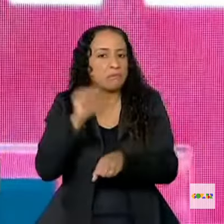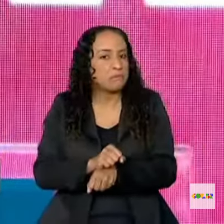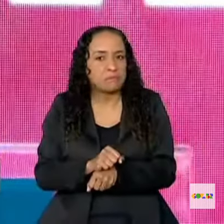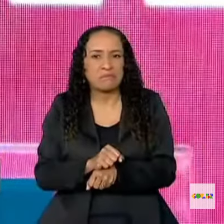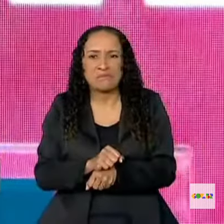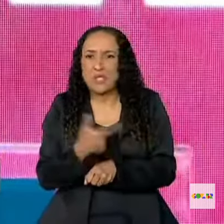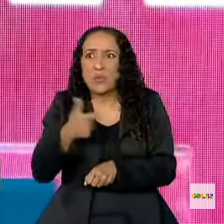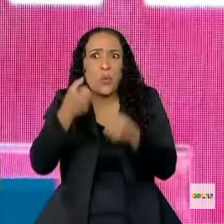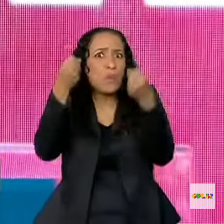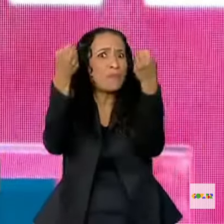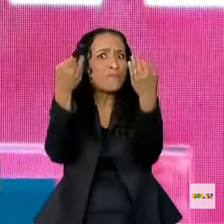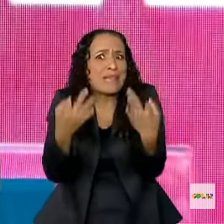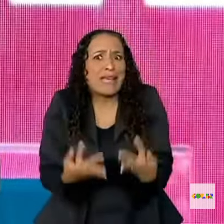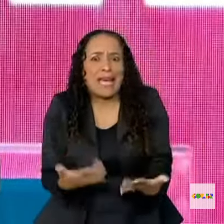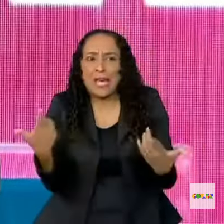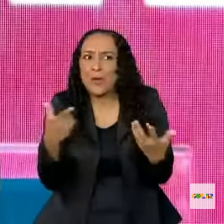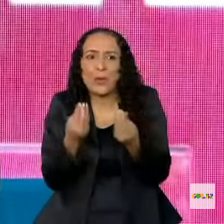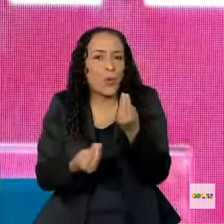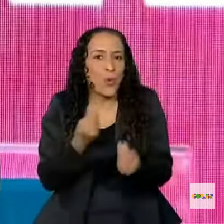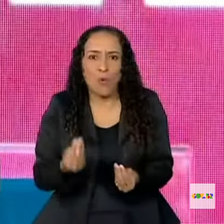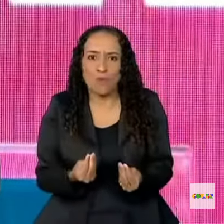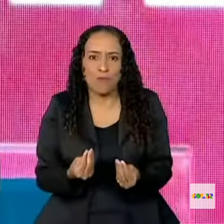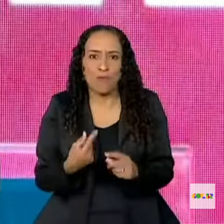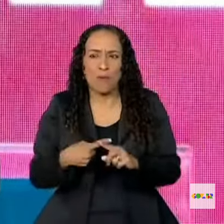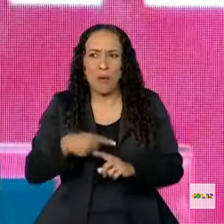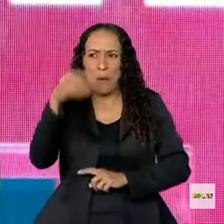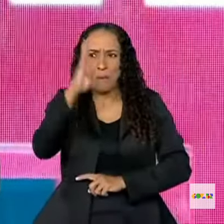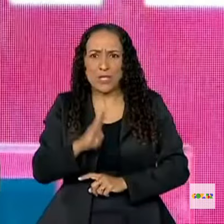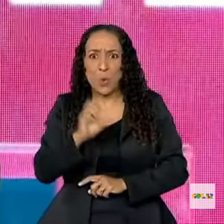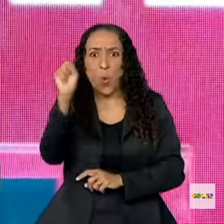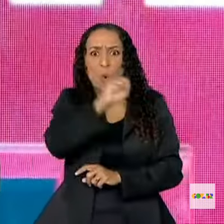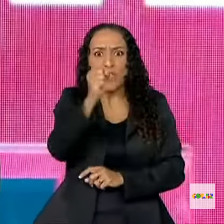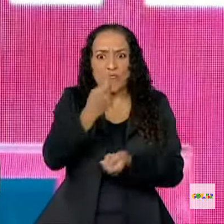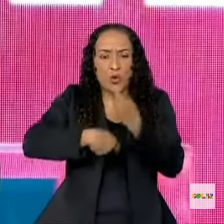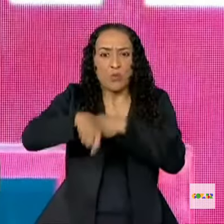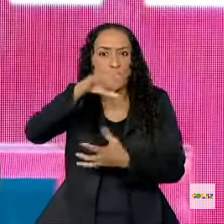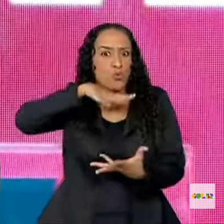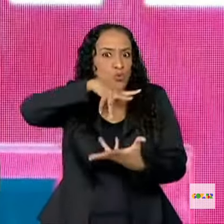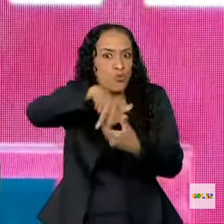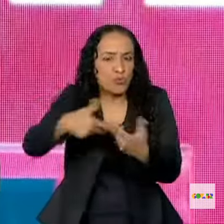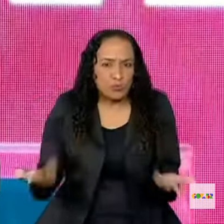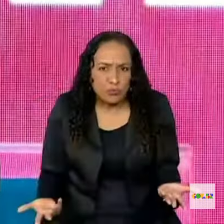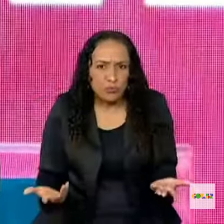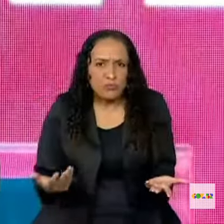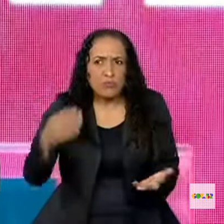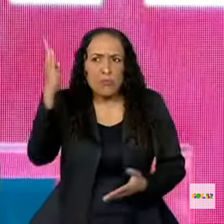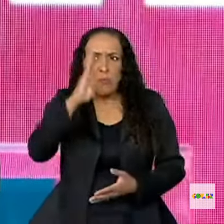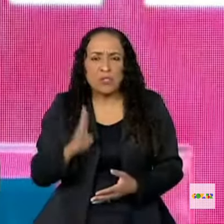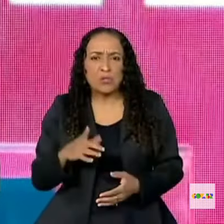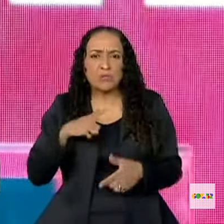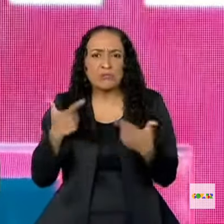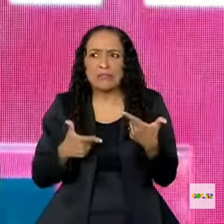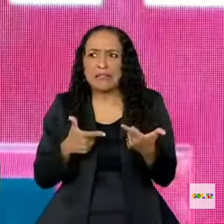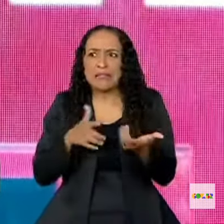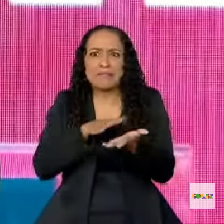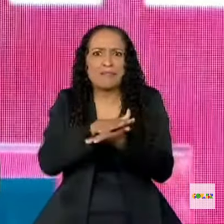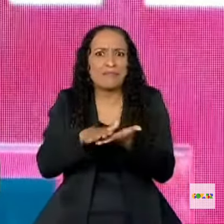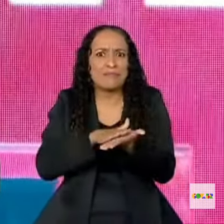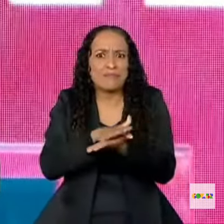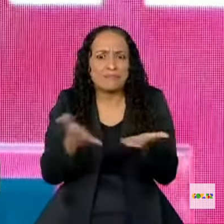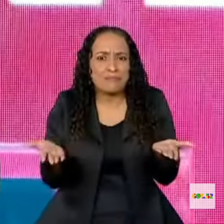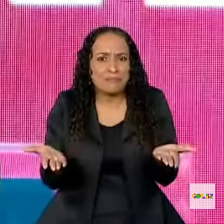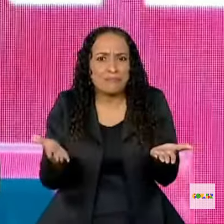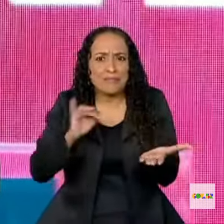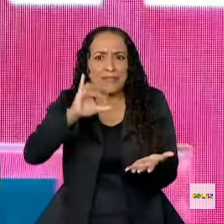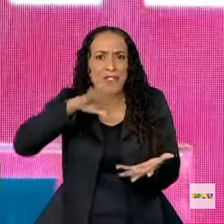inexplicável para um país que é a oitava economia do mundo para um país que não tem contencioso Internacional e